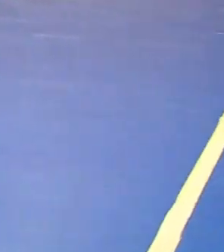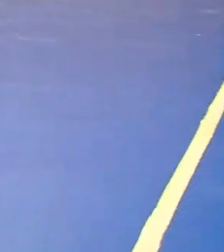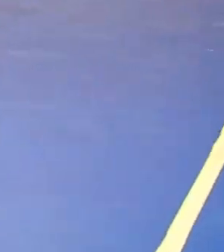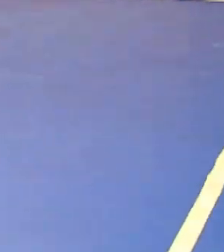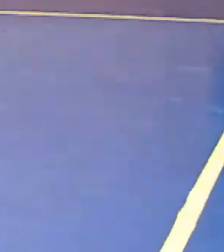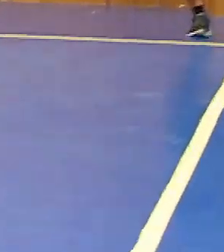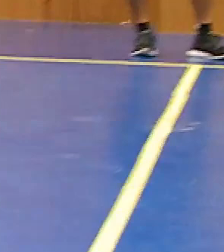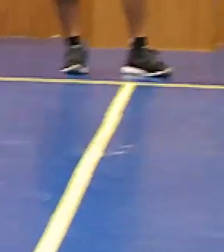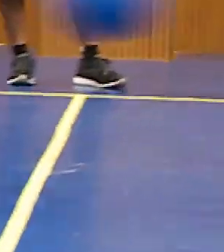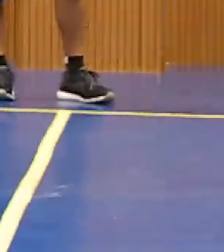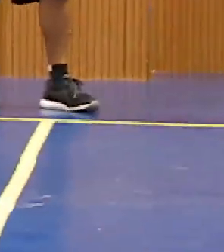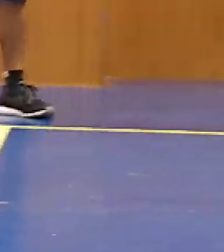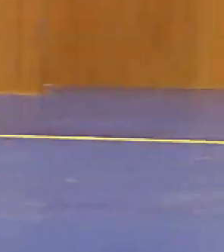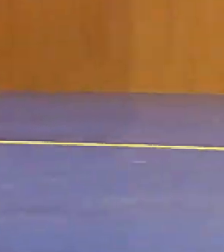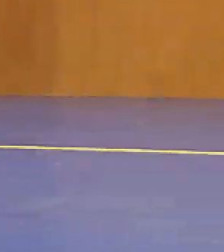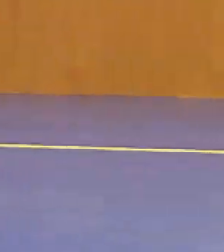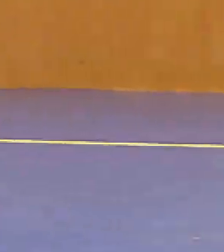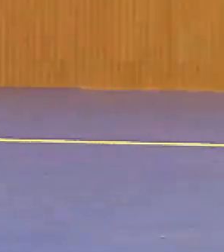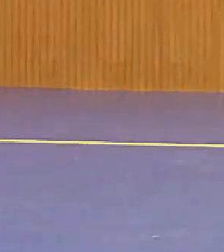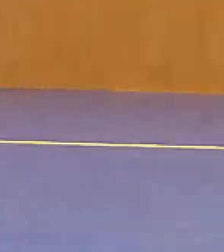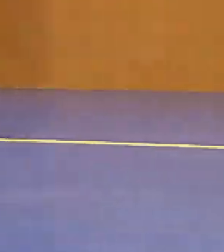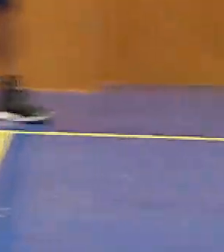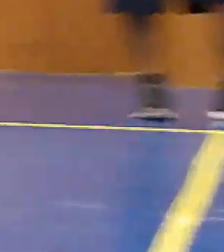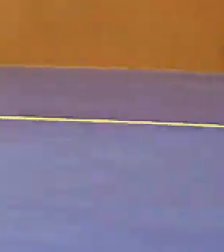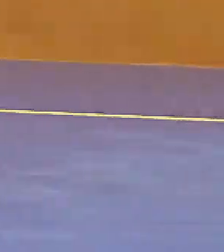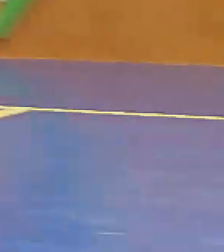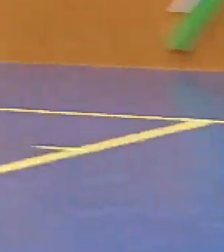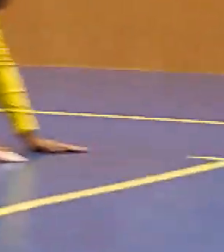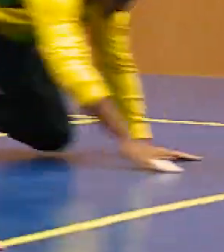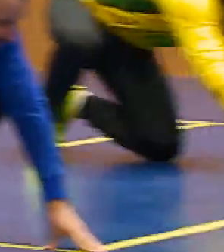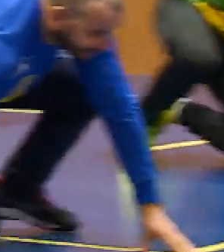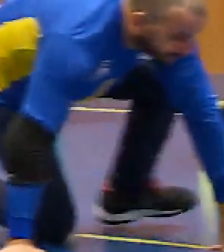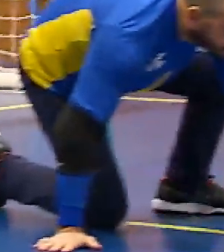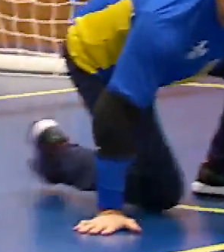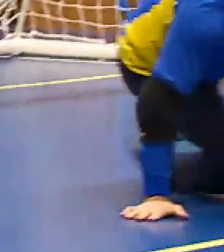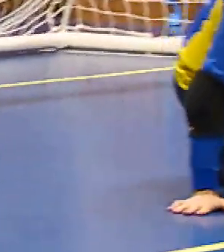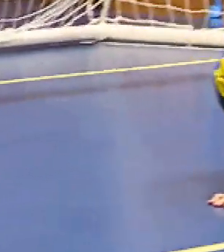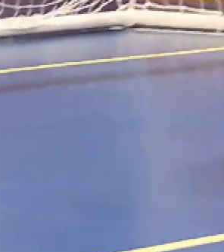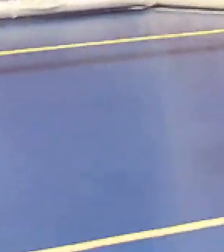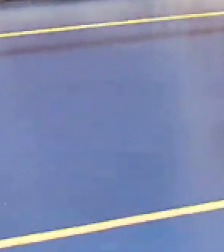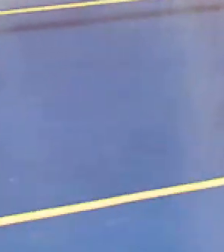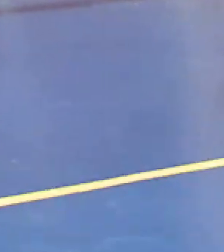atletas. O jogador gira o corpo, arremessa a bola, anda para trás e agacha na frente do gol.